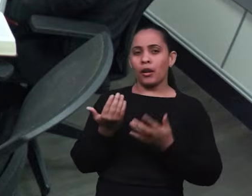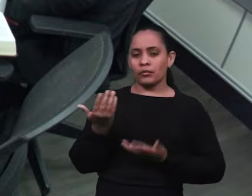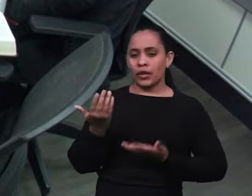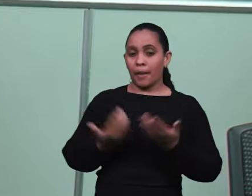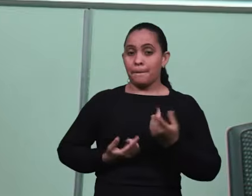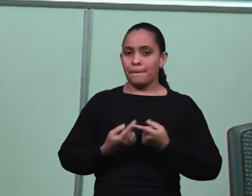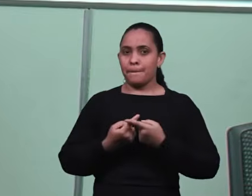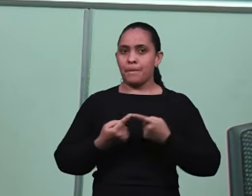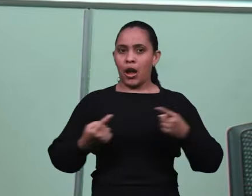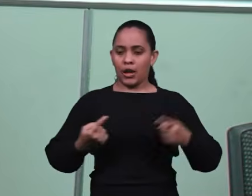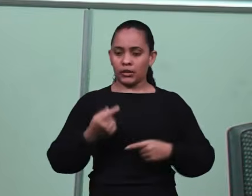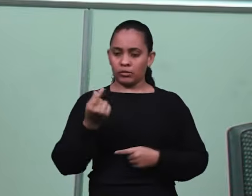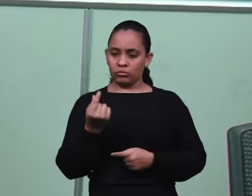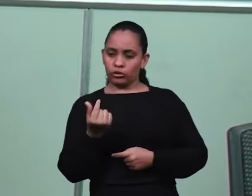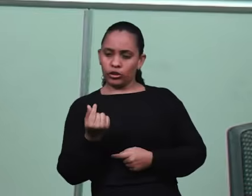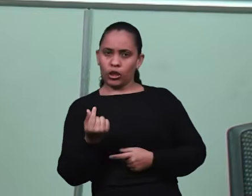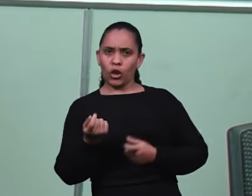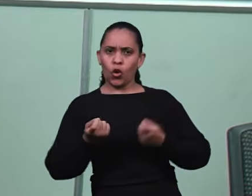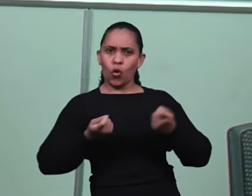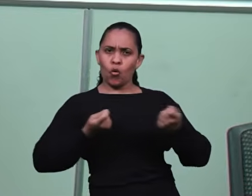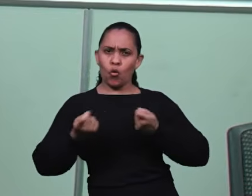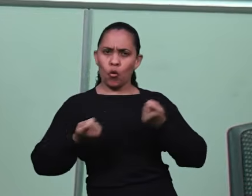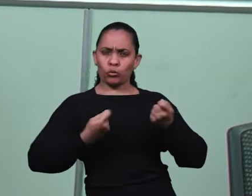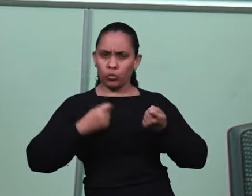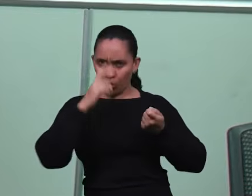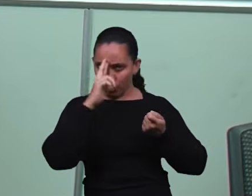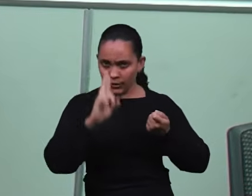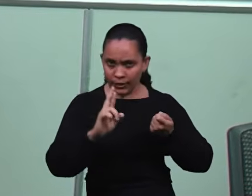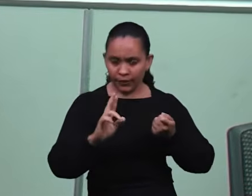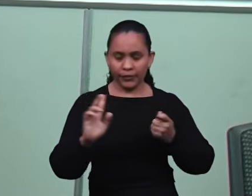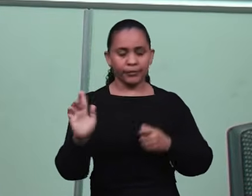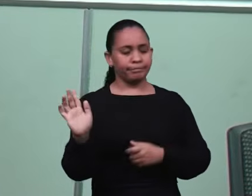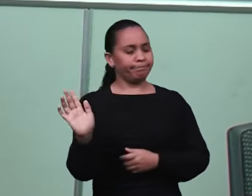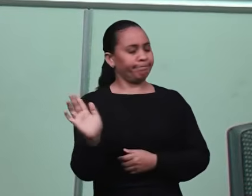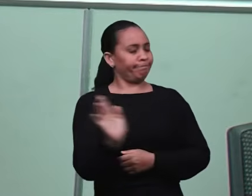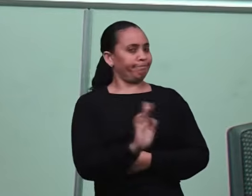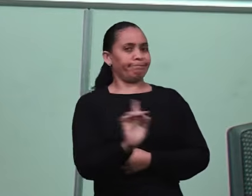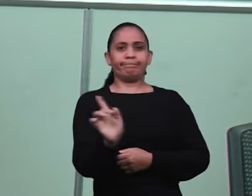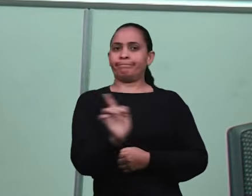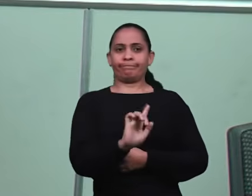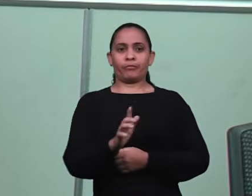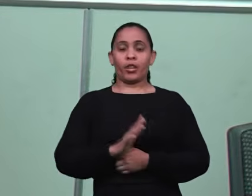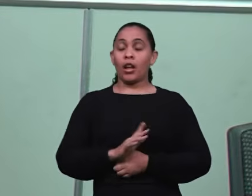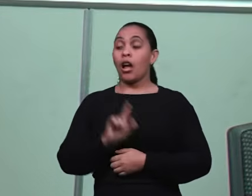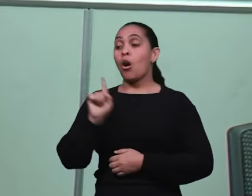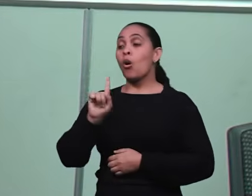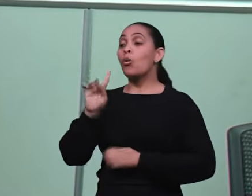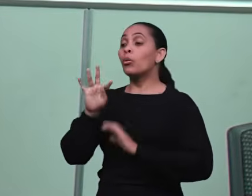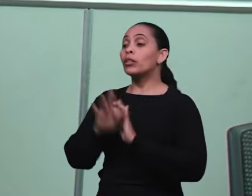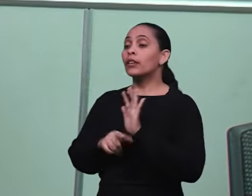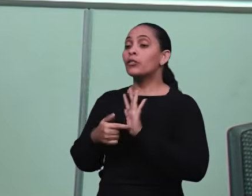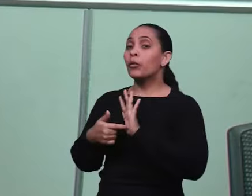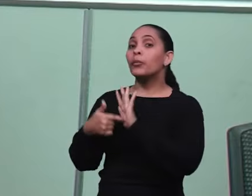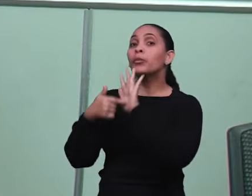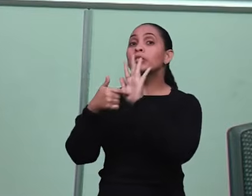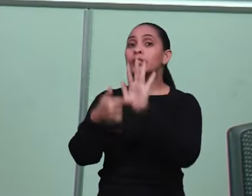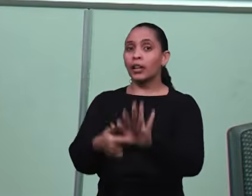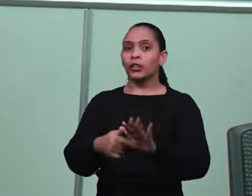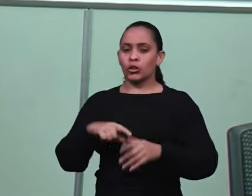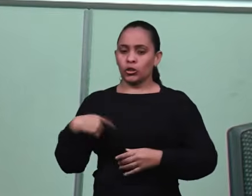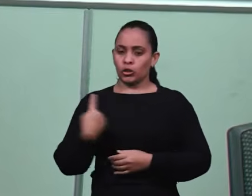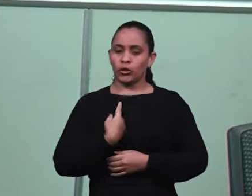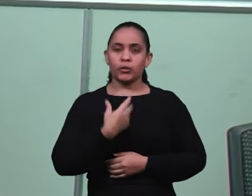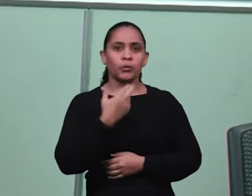ele é um péssimo senhor. Né? E aí a Bíblia ela fala isso de uma forma, como você colocou bem no versículo, né? Não podemos servir a Deus e a